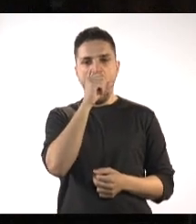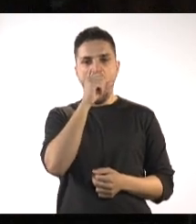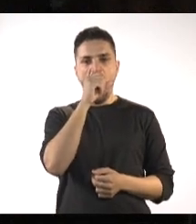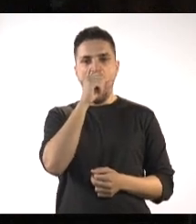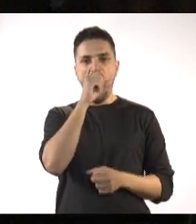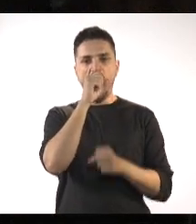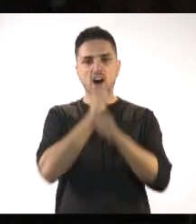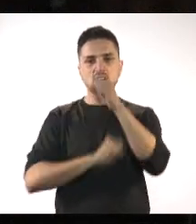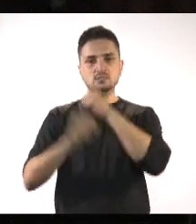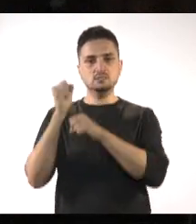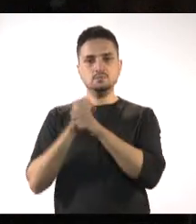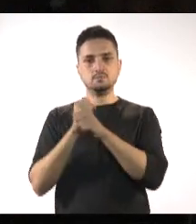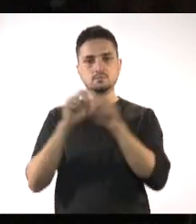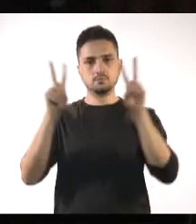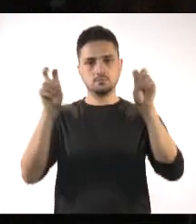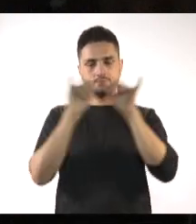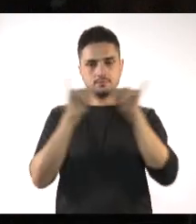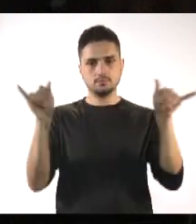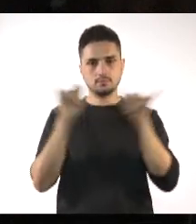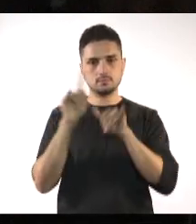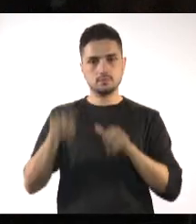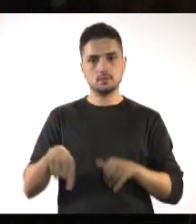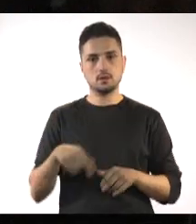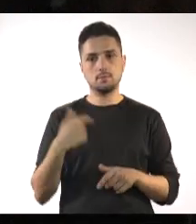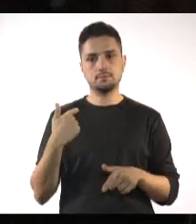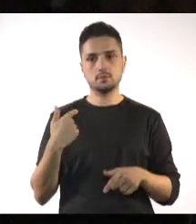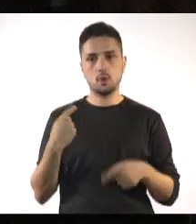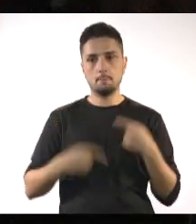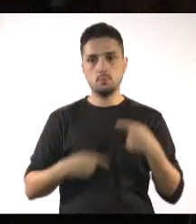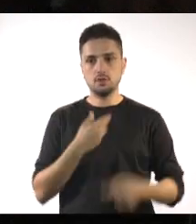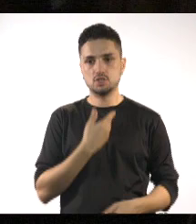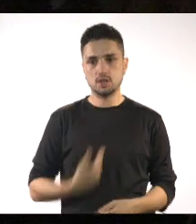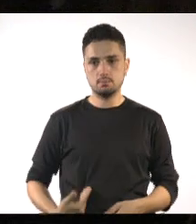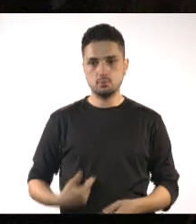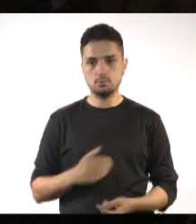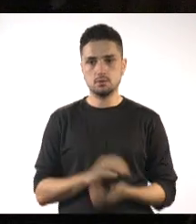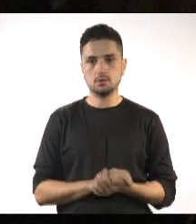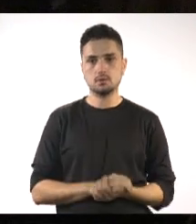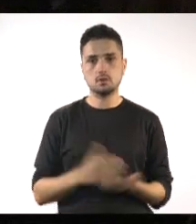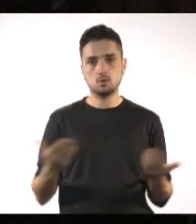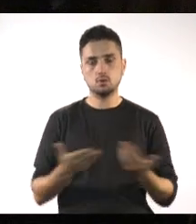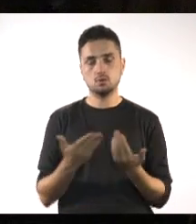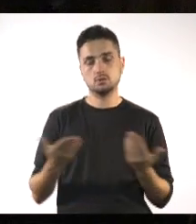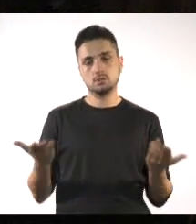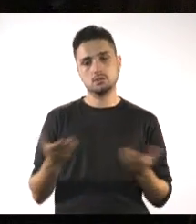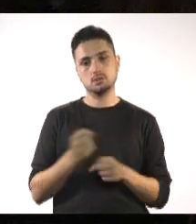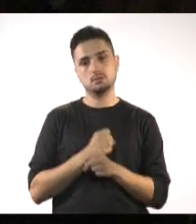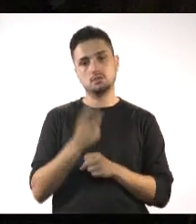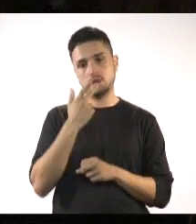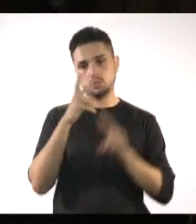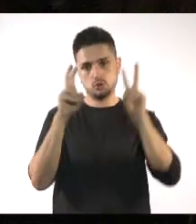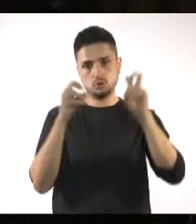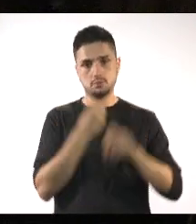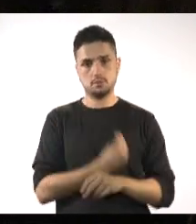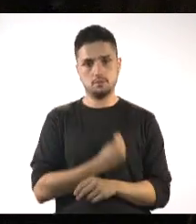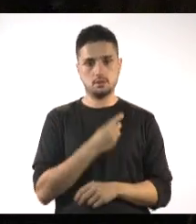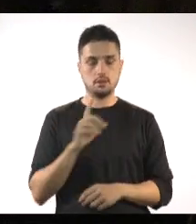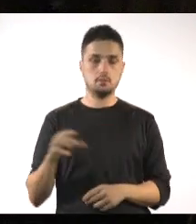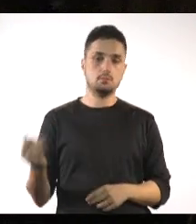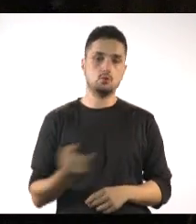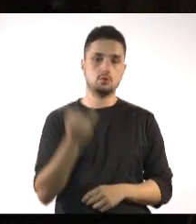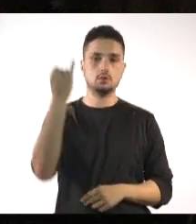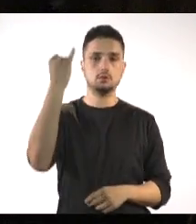importante, que foi políticas públicas. E hoje, esse ano, estamos falando de vida. E é importante que a igreja dê